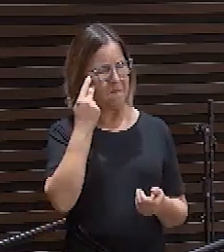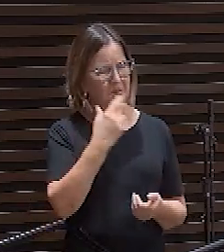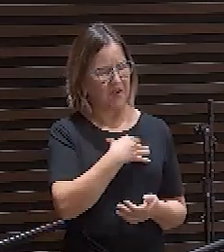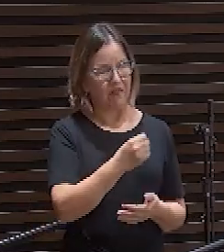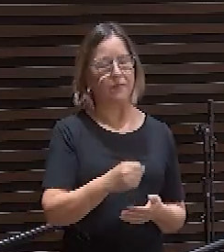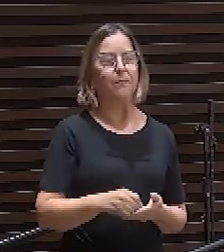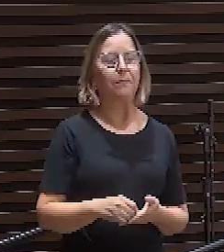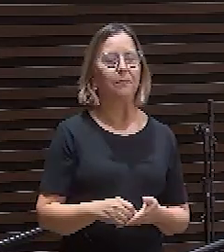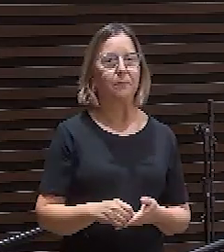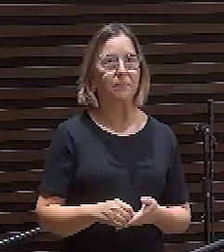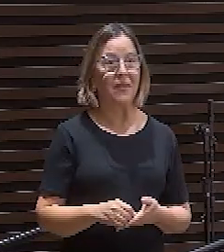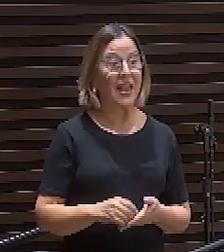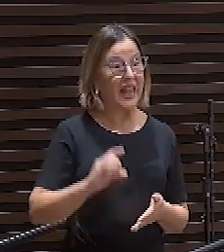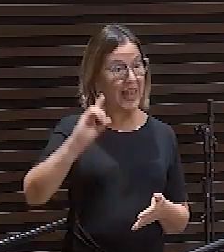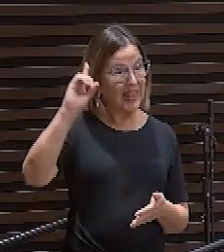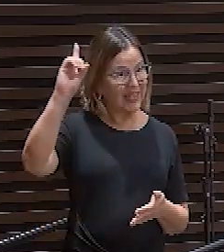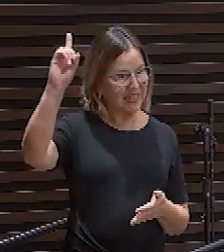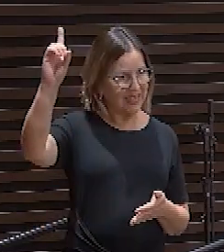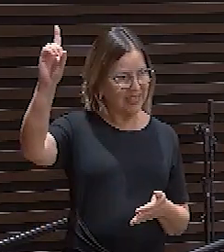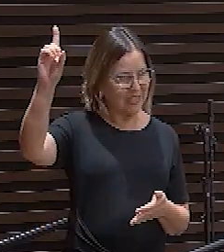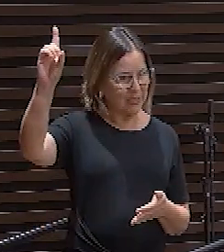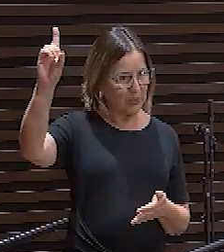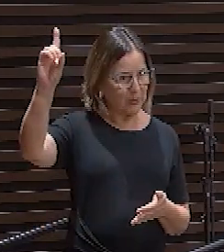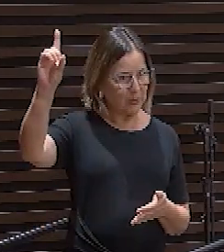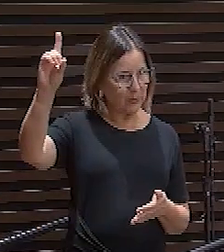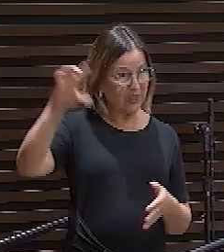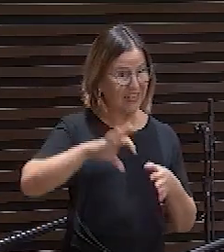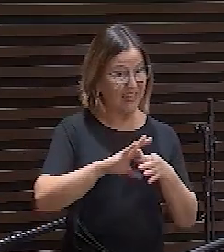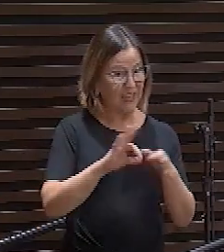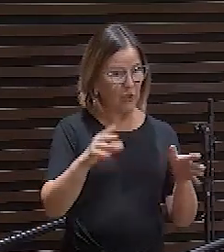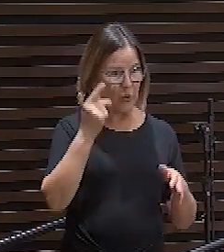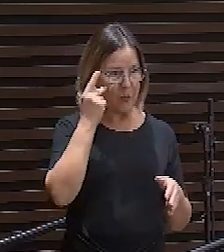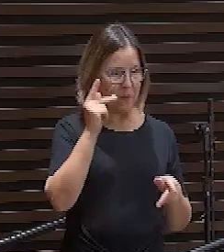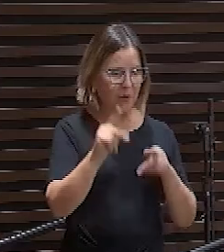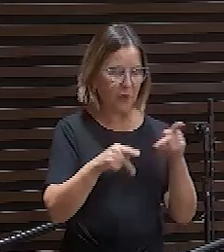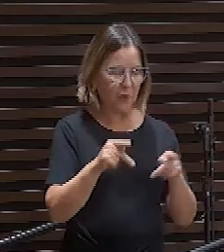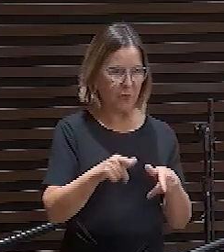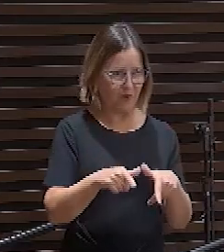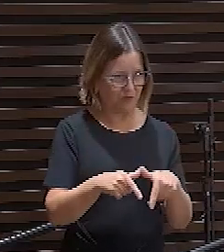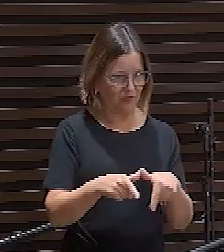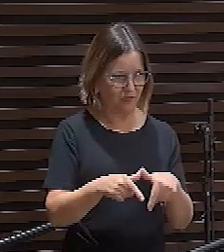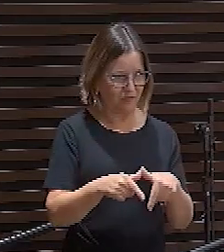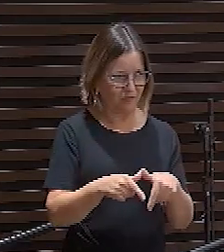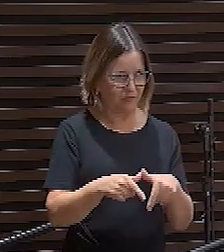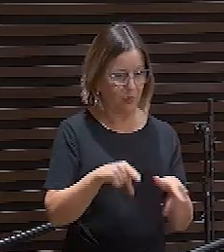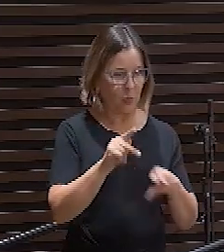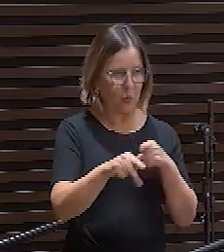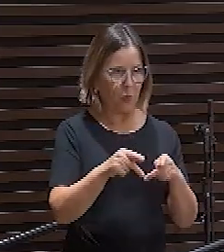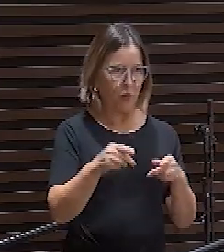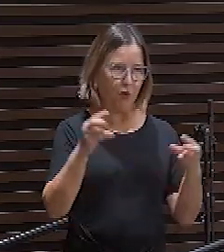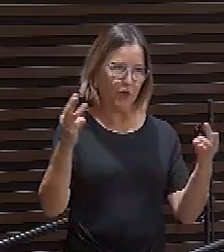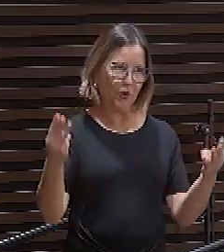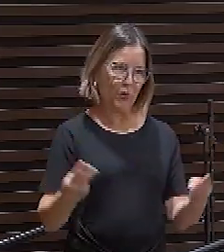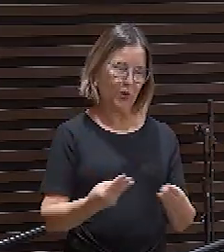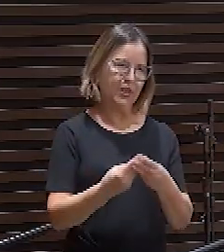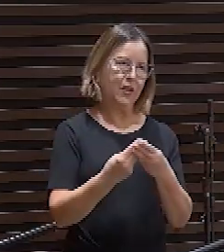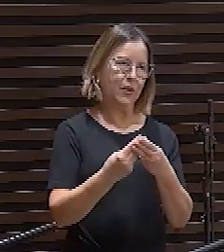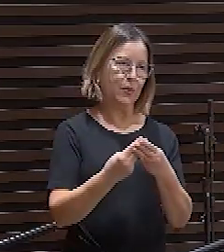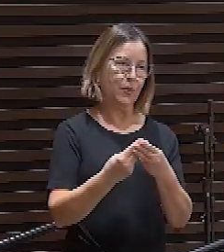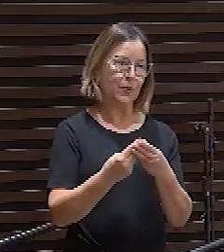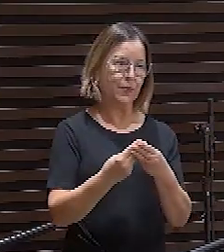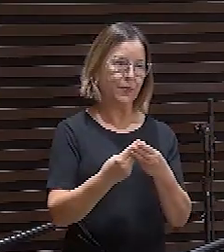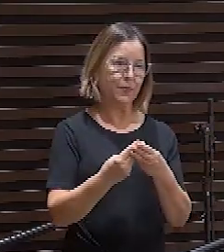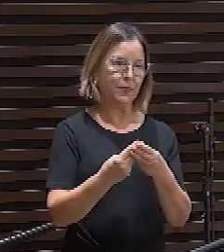nós não, que Deus deixou para o povo israelita, para o povo judeu, foi a terra